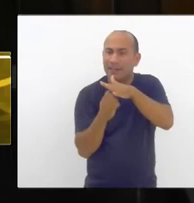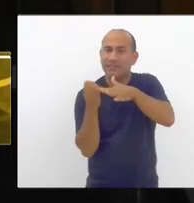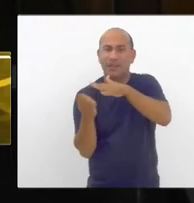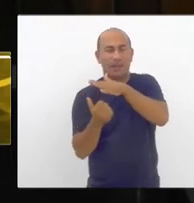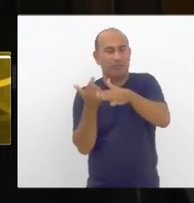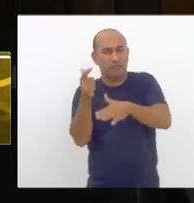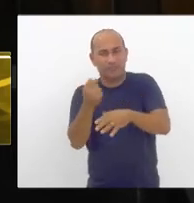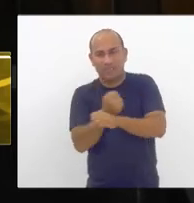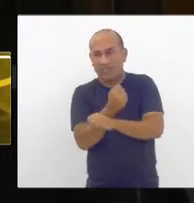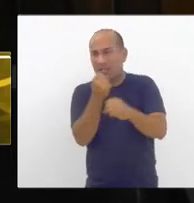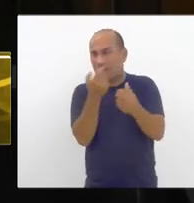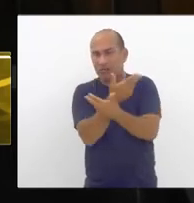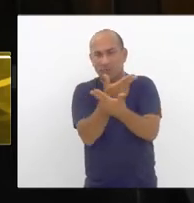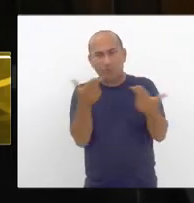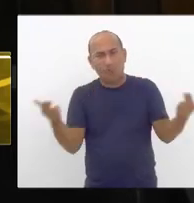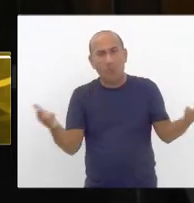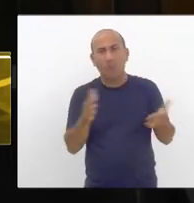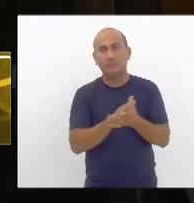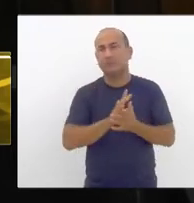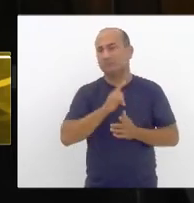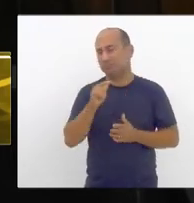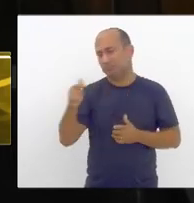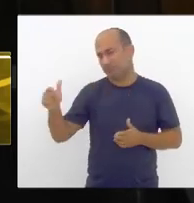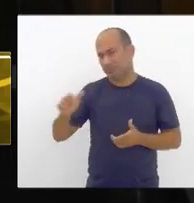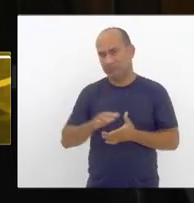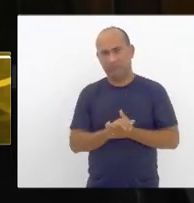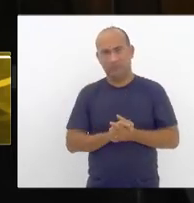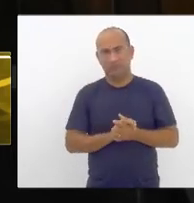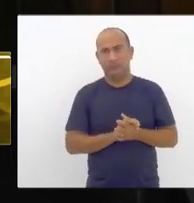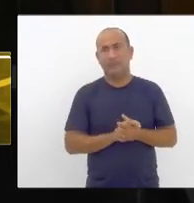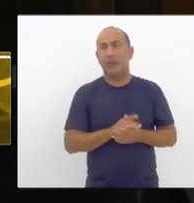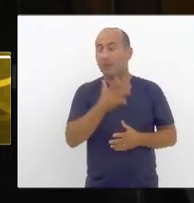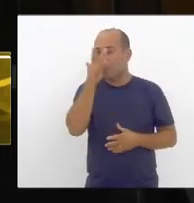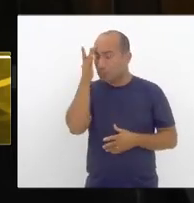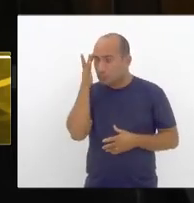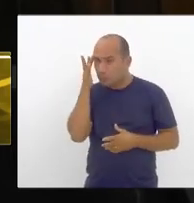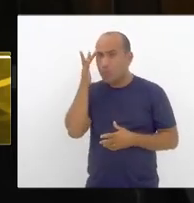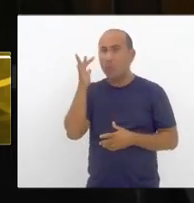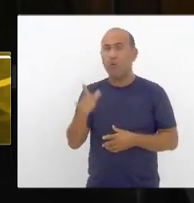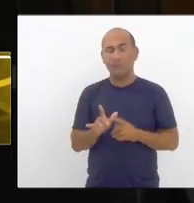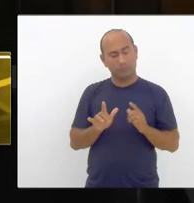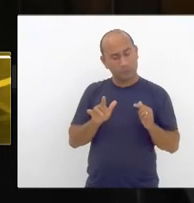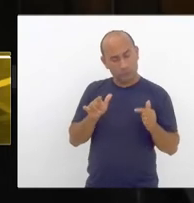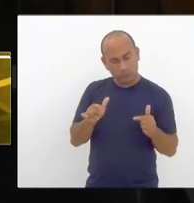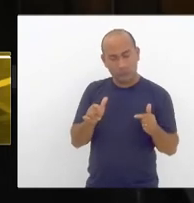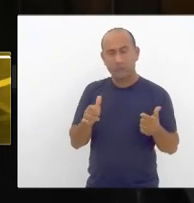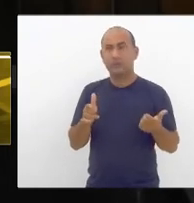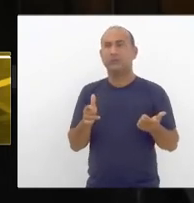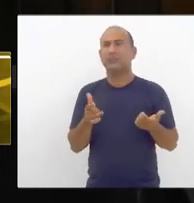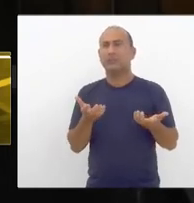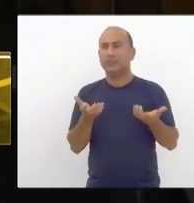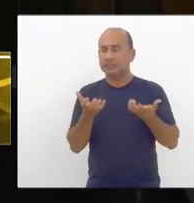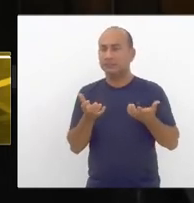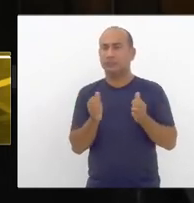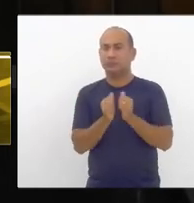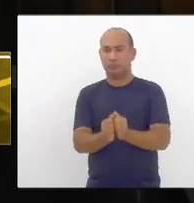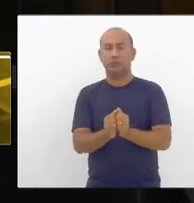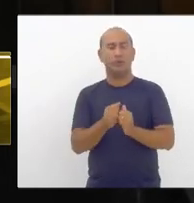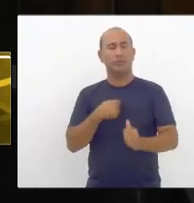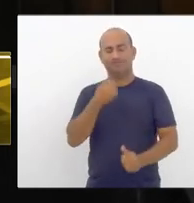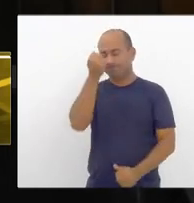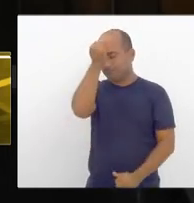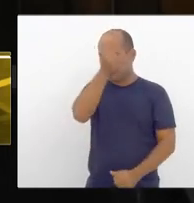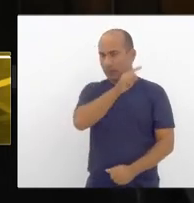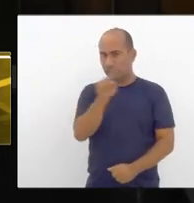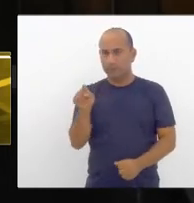tínhamos grandes Fundos por trás grandes esquemas não era a gente ali que tomou essa decisão eu e Andressa e não nos arrependemos